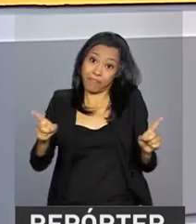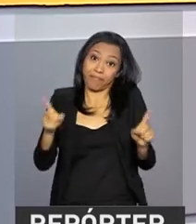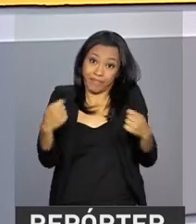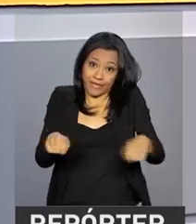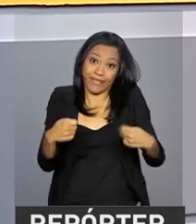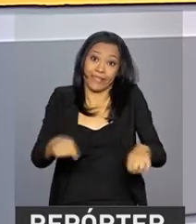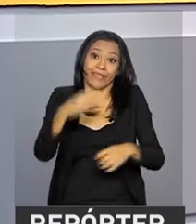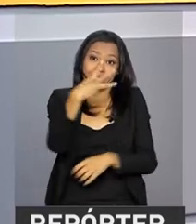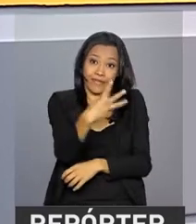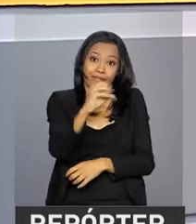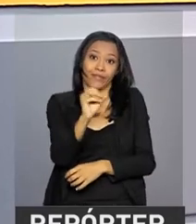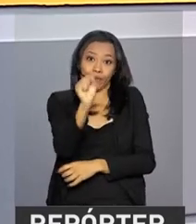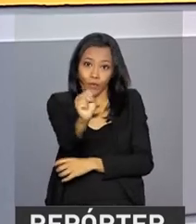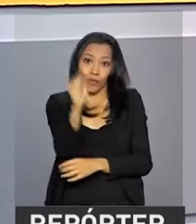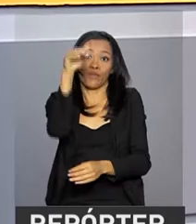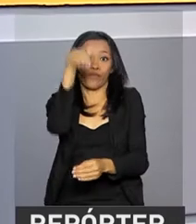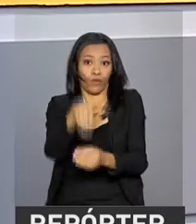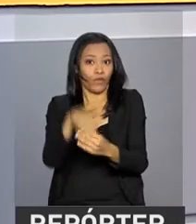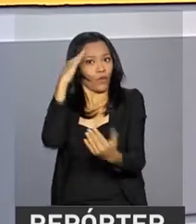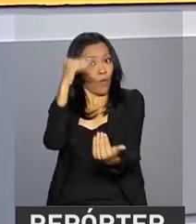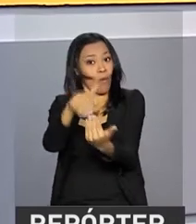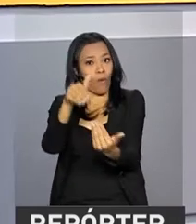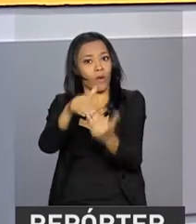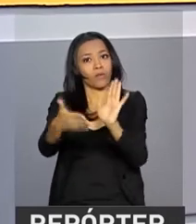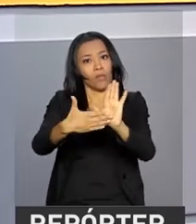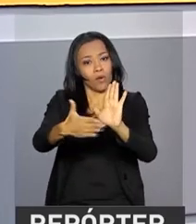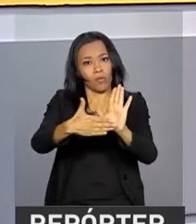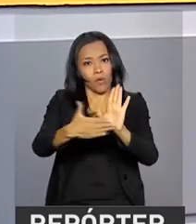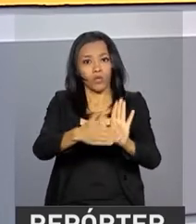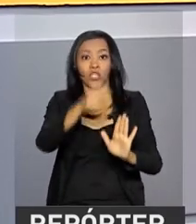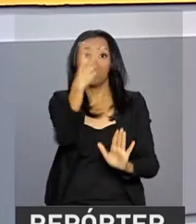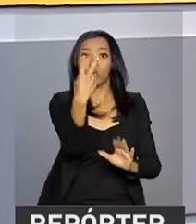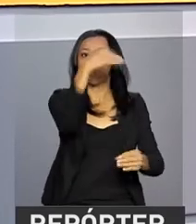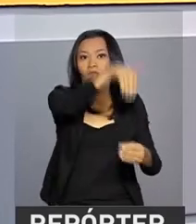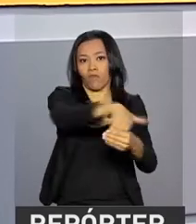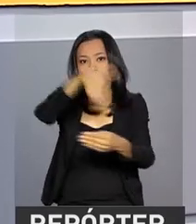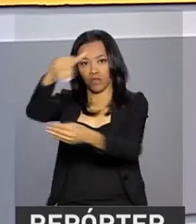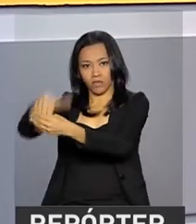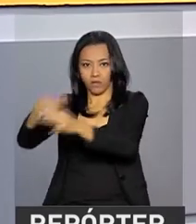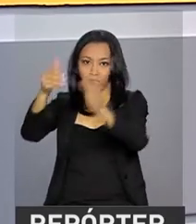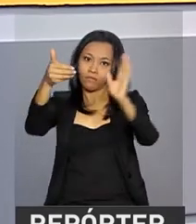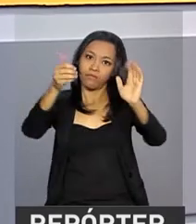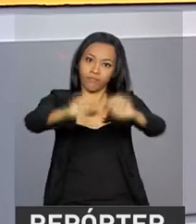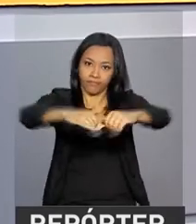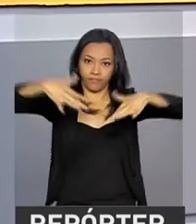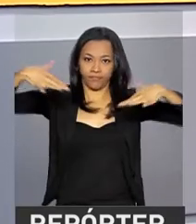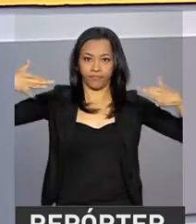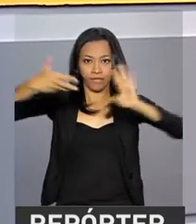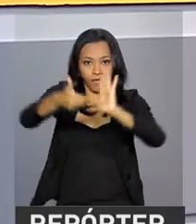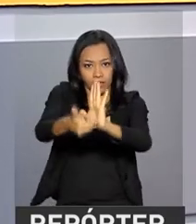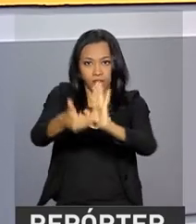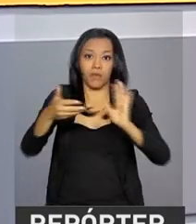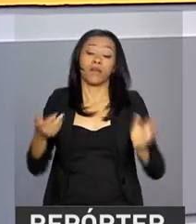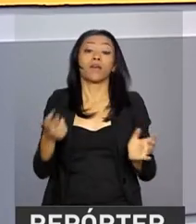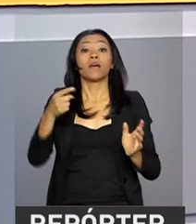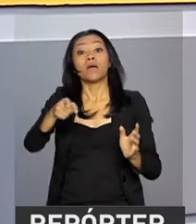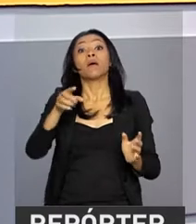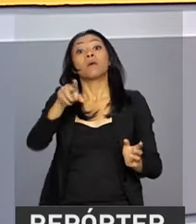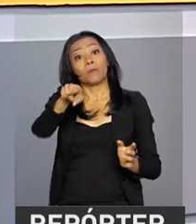votos favoráveis à proposta em cada uma das duas votações no plenário o ministro gilberto kassab saiu do encontro